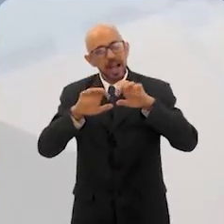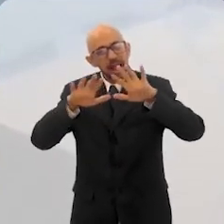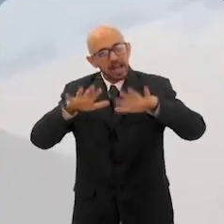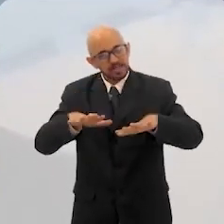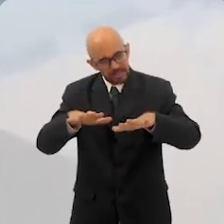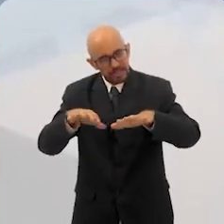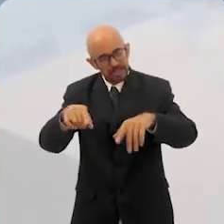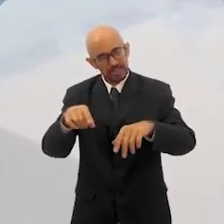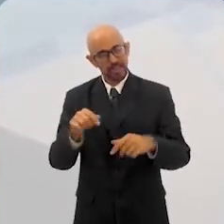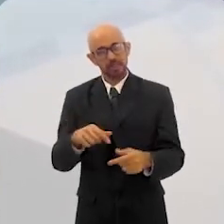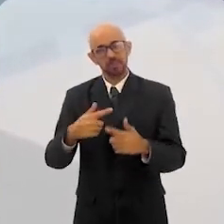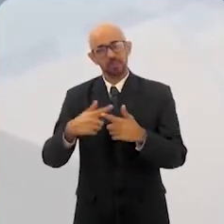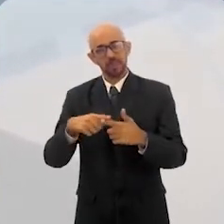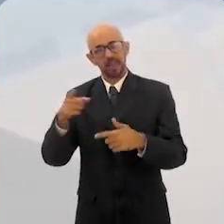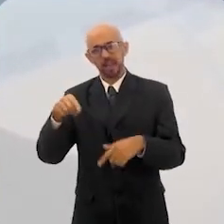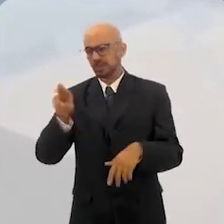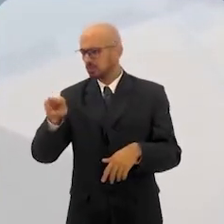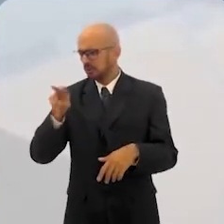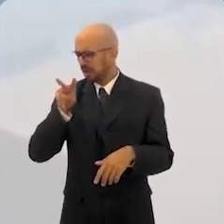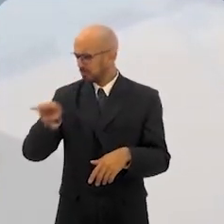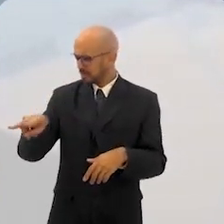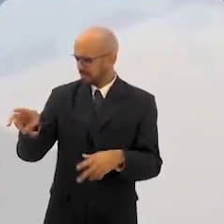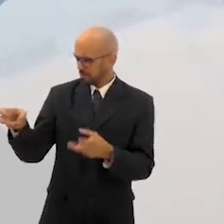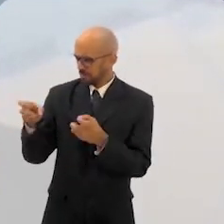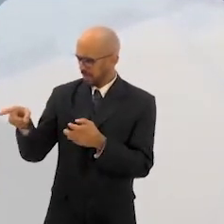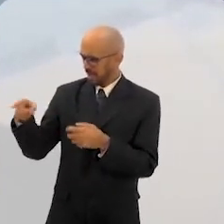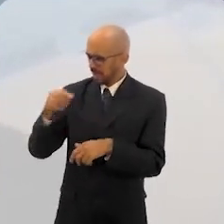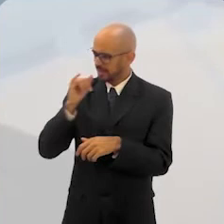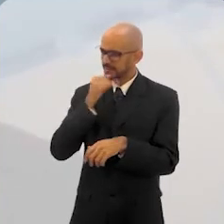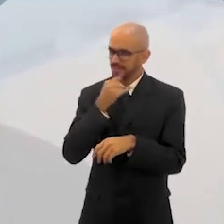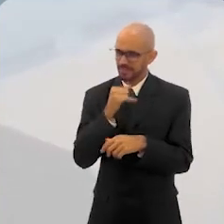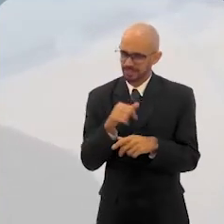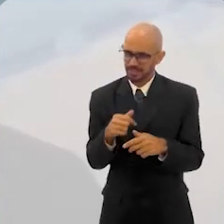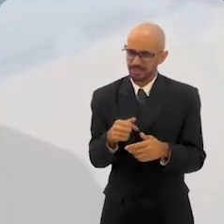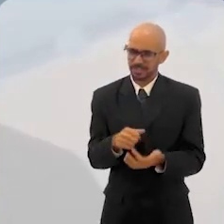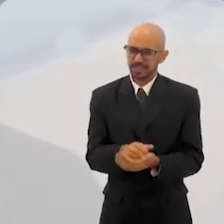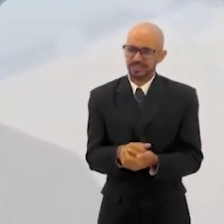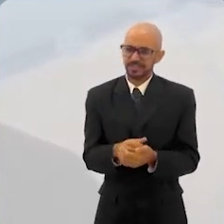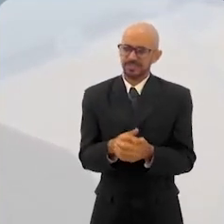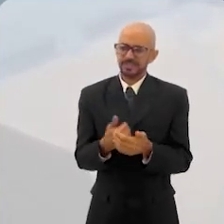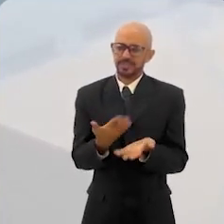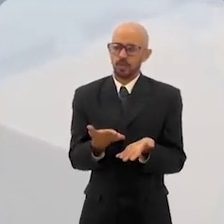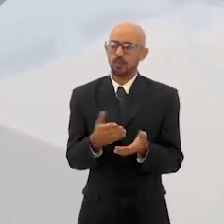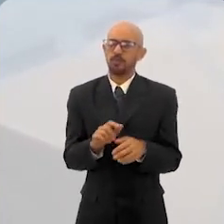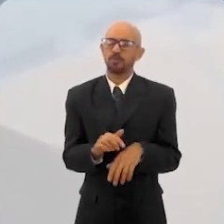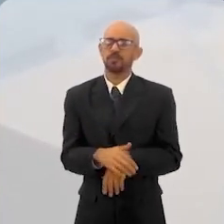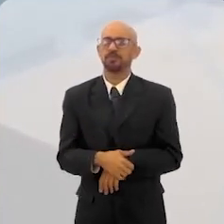acho que ela tinha muito isso, porque a gente nunca via ela triste. Ela sempre estava feliz. Então,